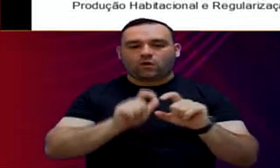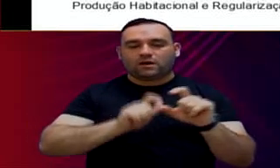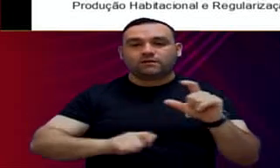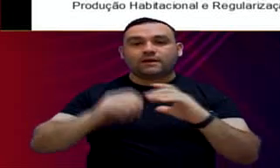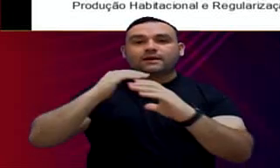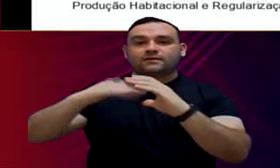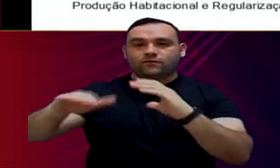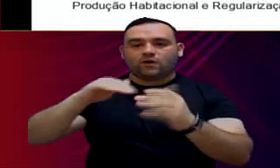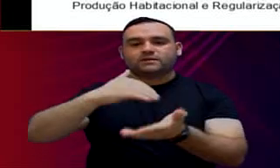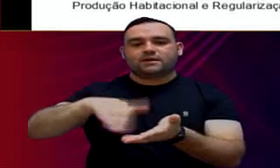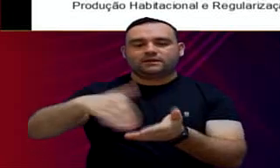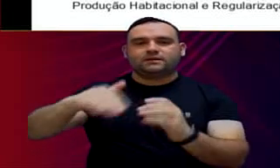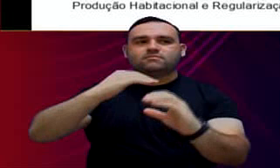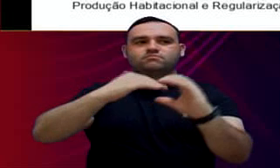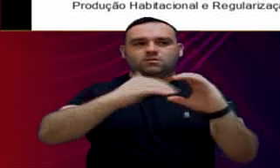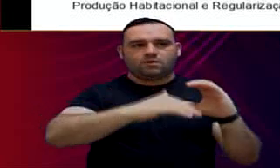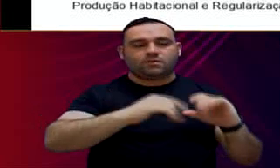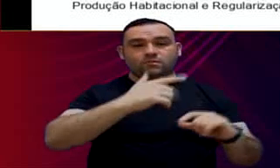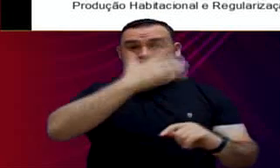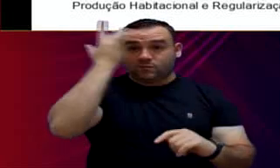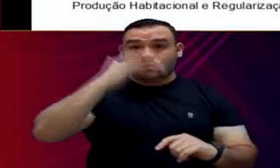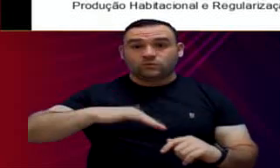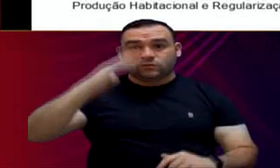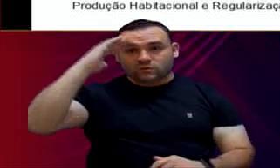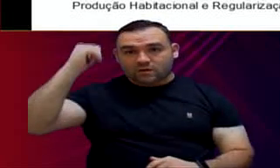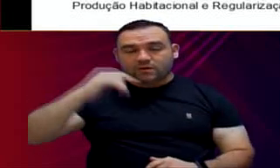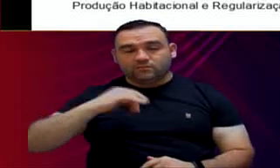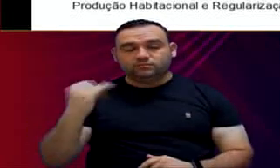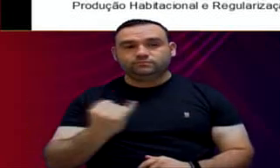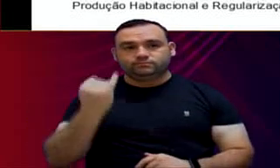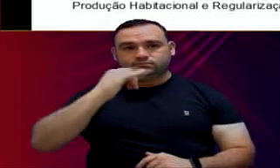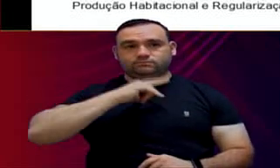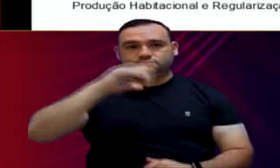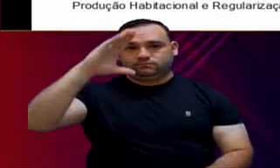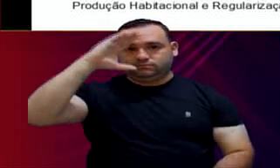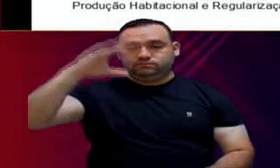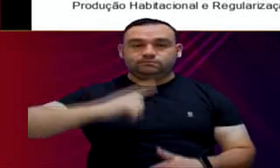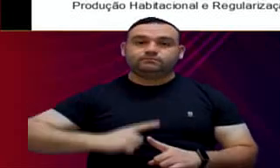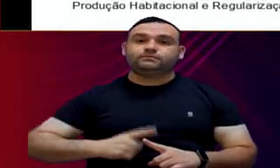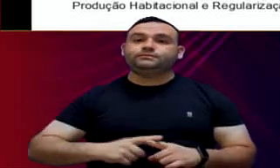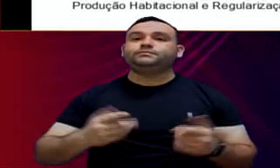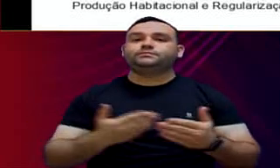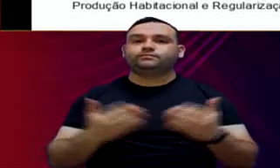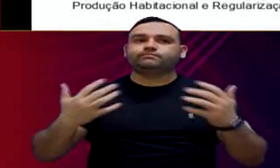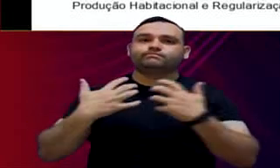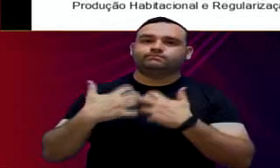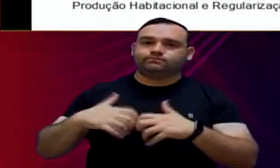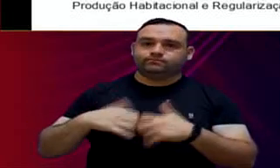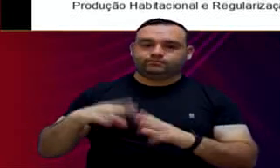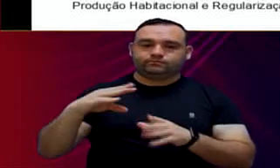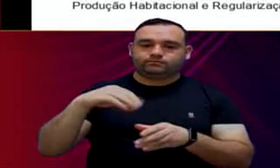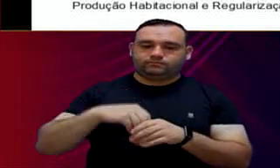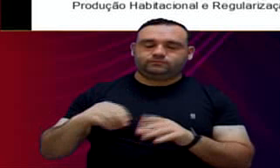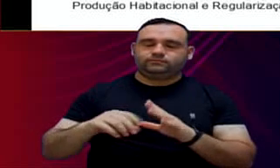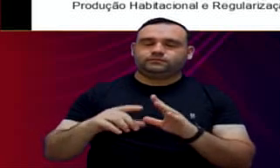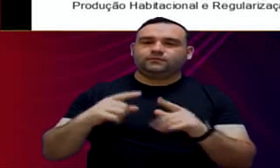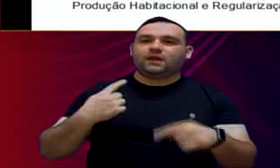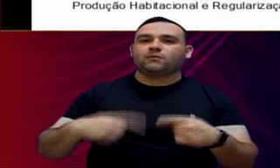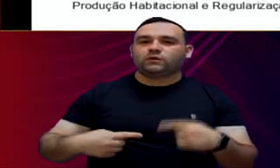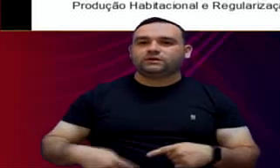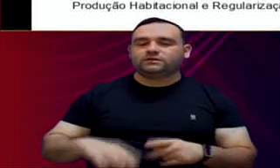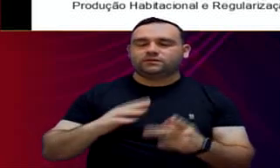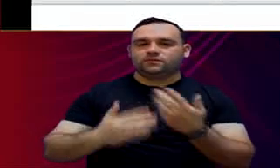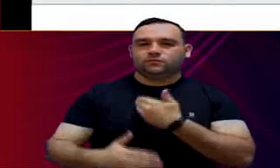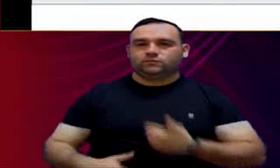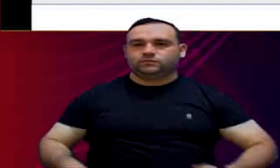enviou para cada secretaria para que tomasse conhecimento das priorização Para que sejam consideradas dentro da suas políticas